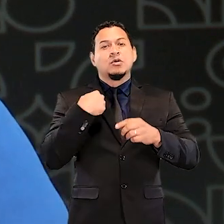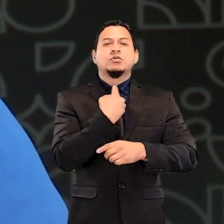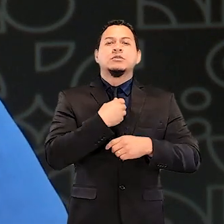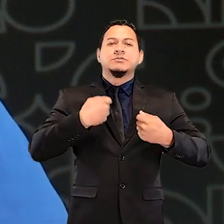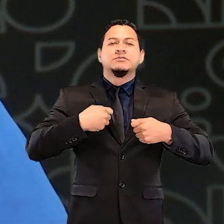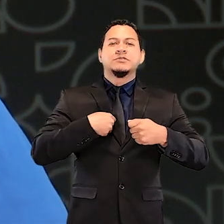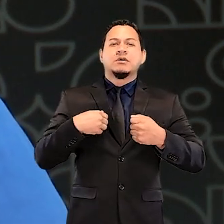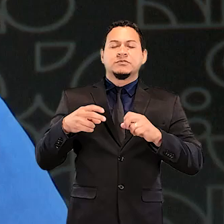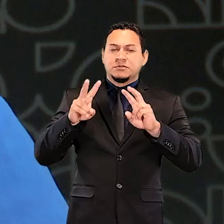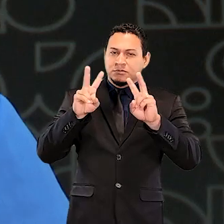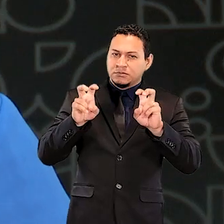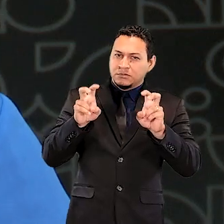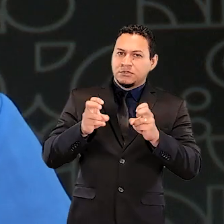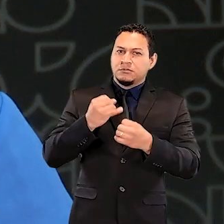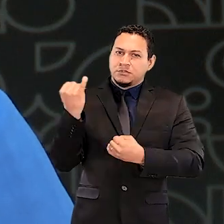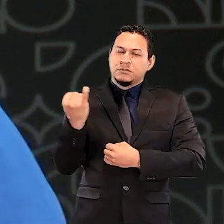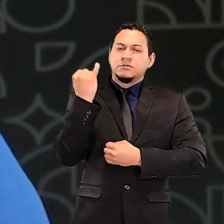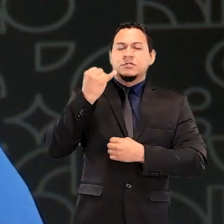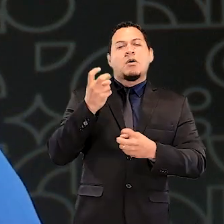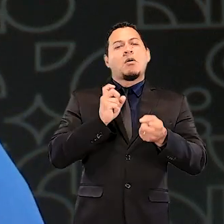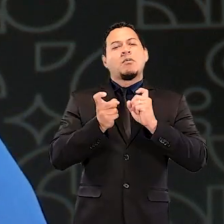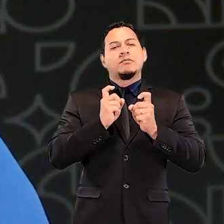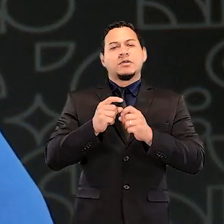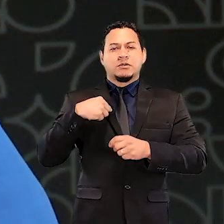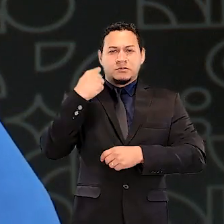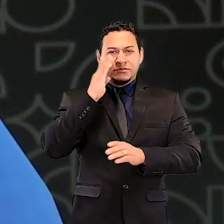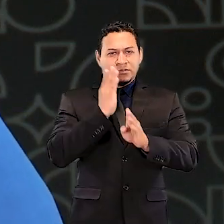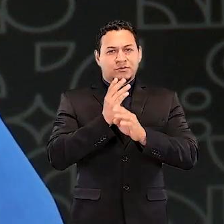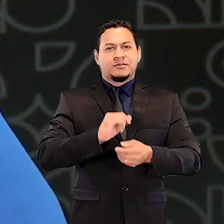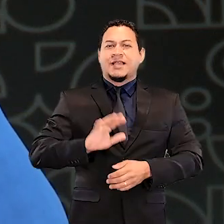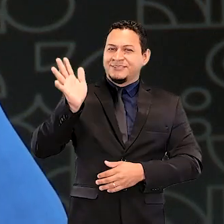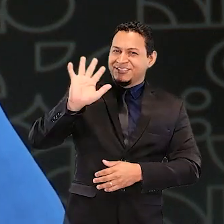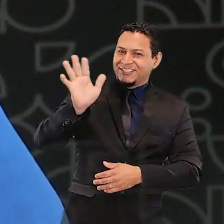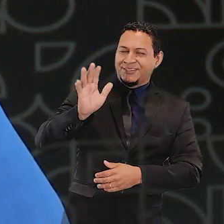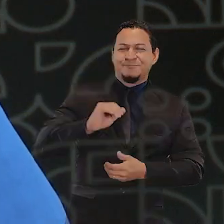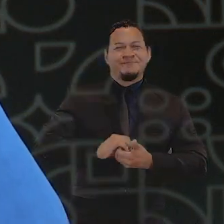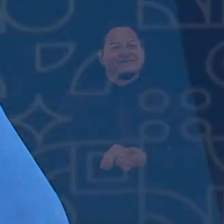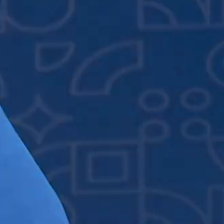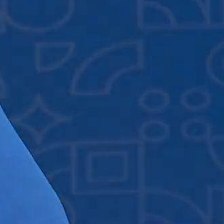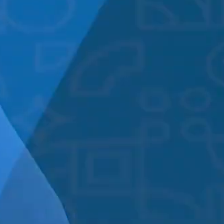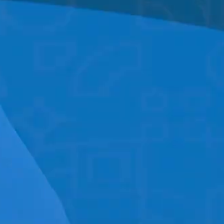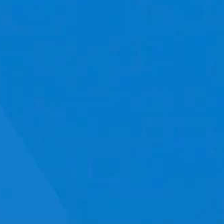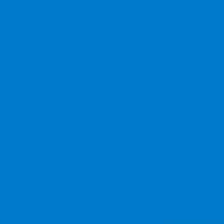a gente precisa falar desses temas tão importantes. A gente se encontra na próxima. Até lá!